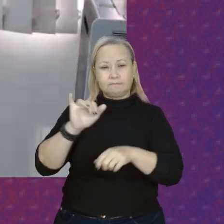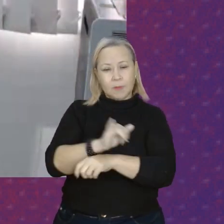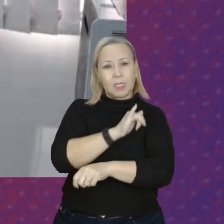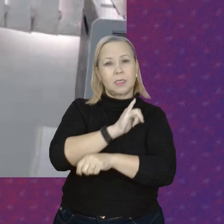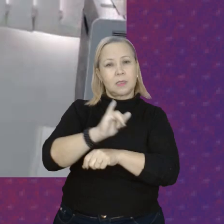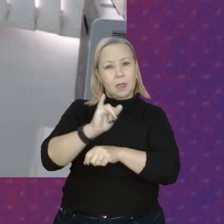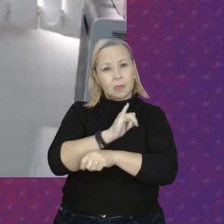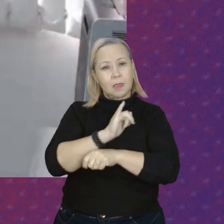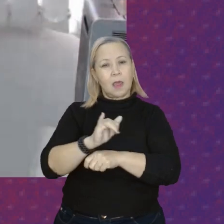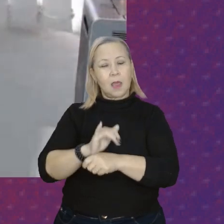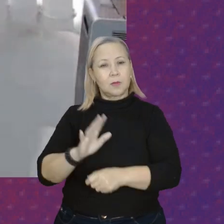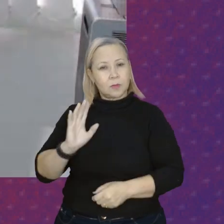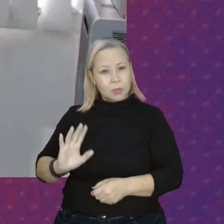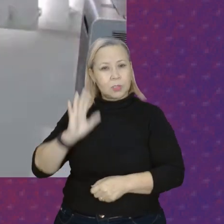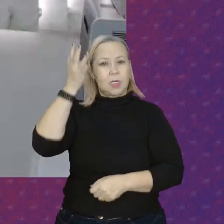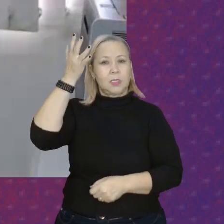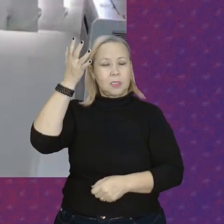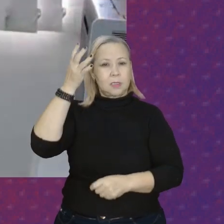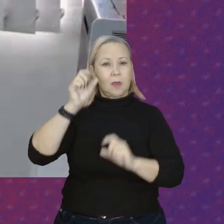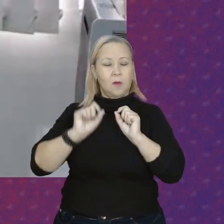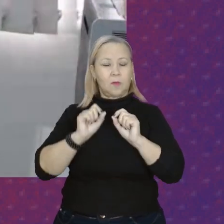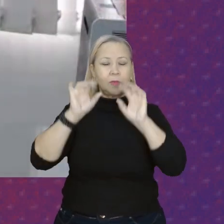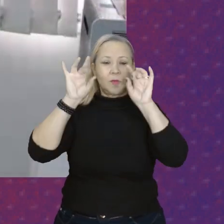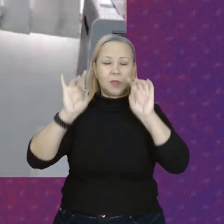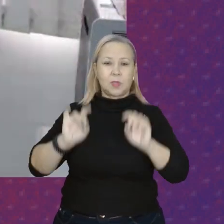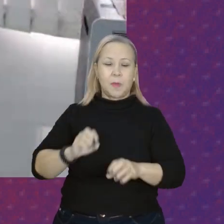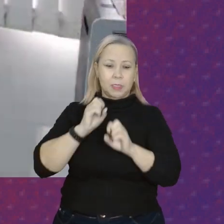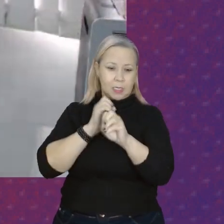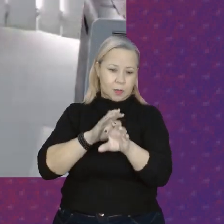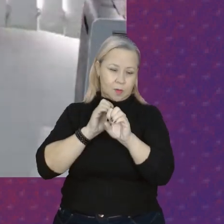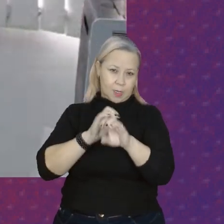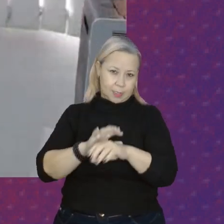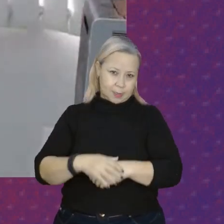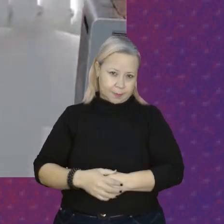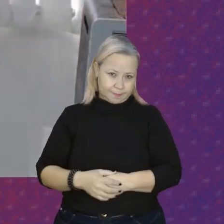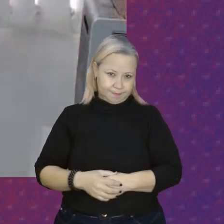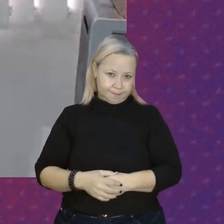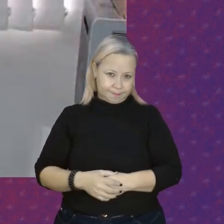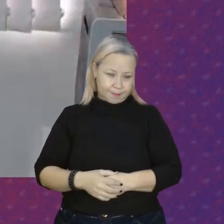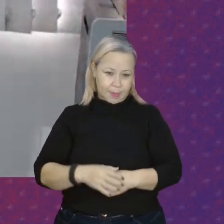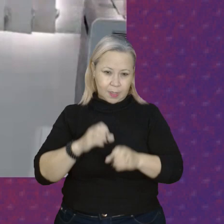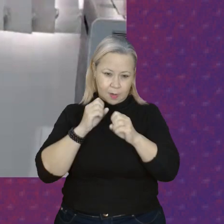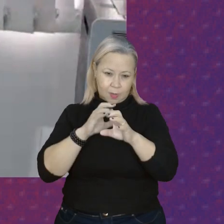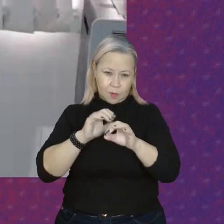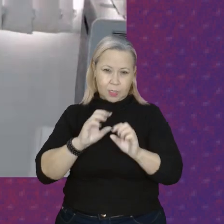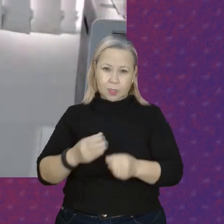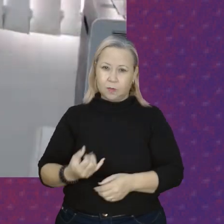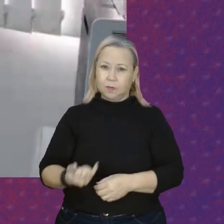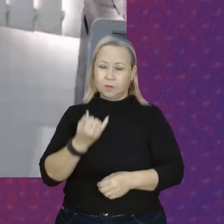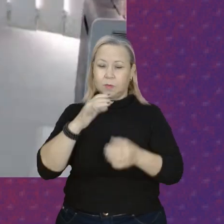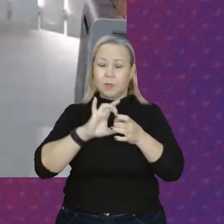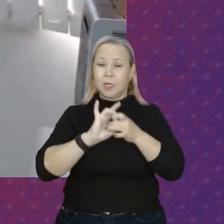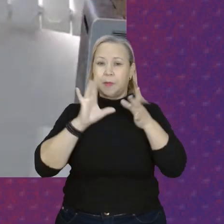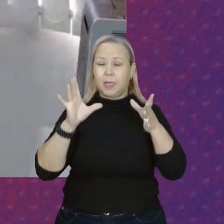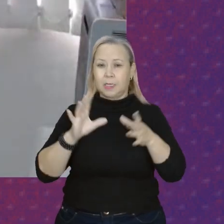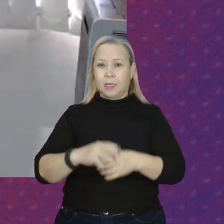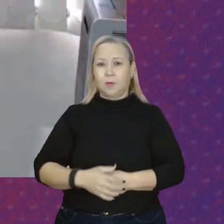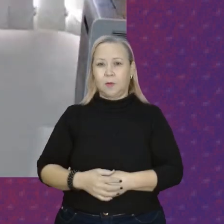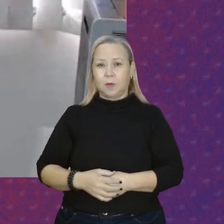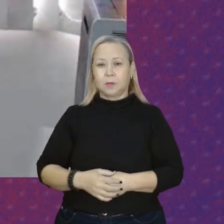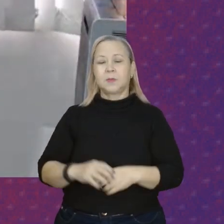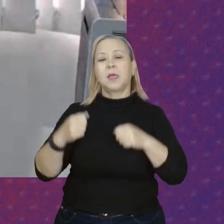estratégicos de tomada de decisão, especialmente na educação, para promover essa educação libertadora. Então, vale